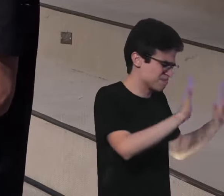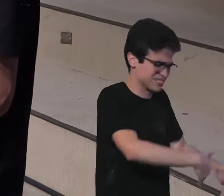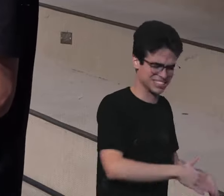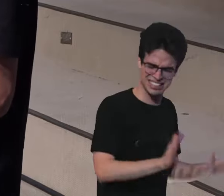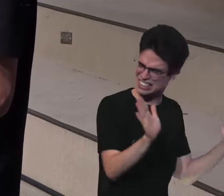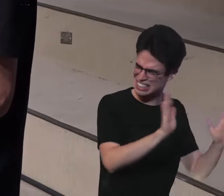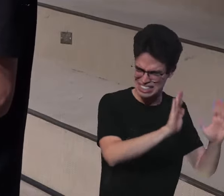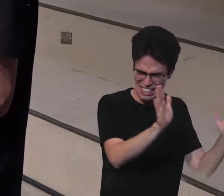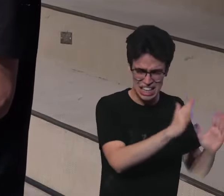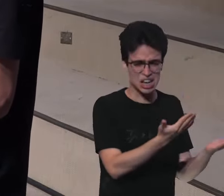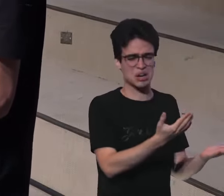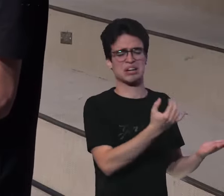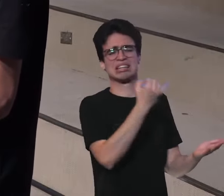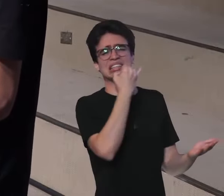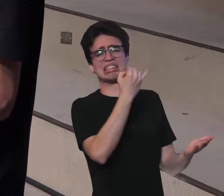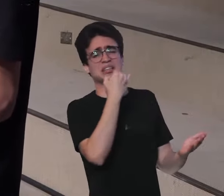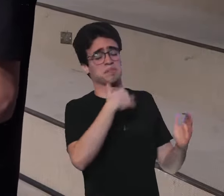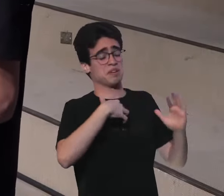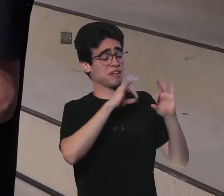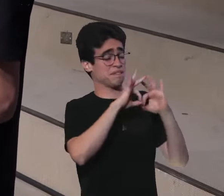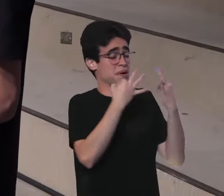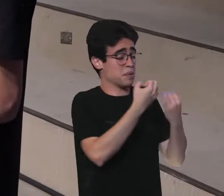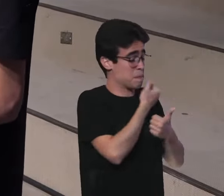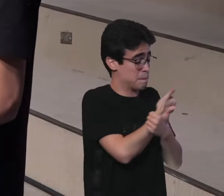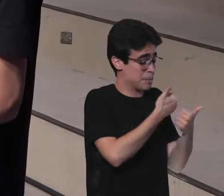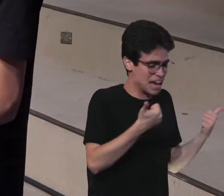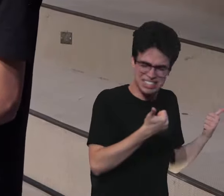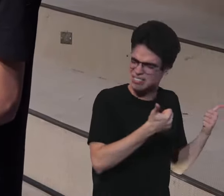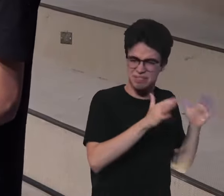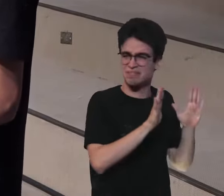alegria que não tem a ver se está tudo bem na minha casa,